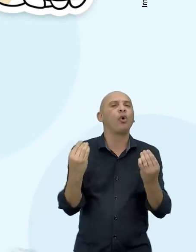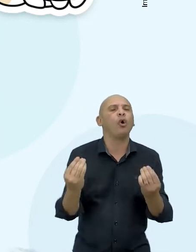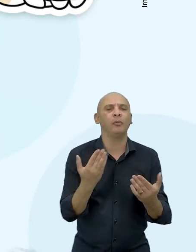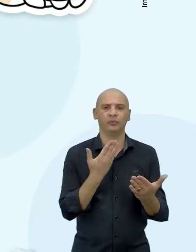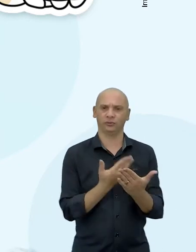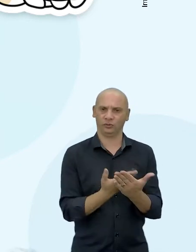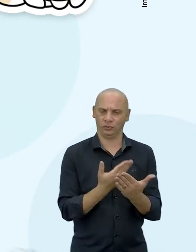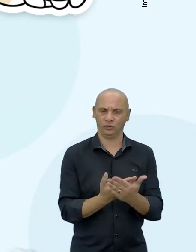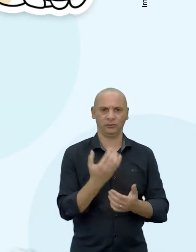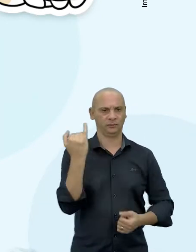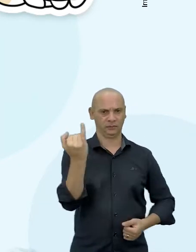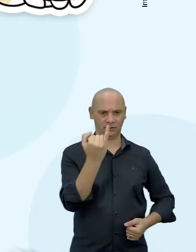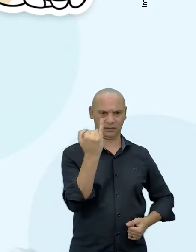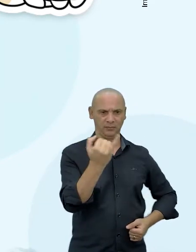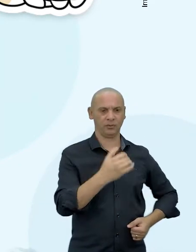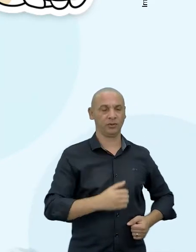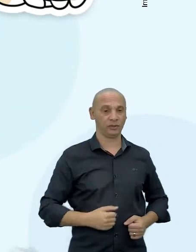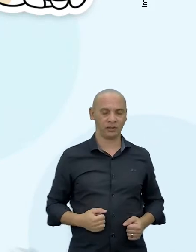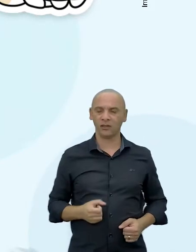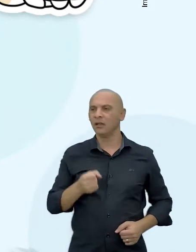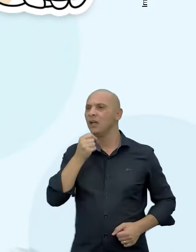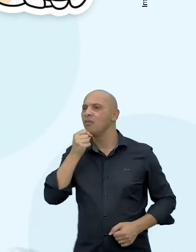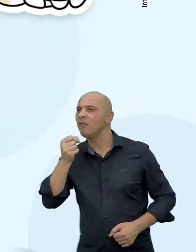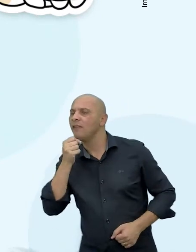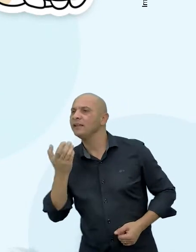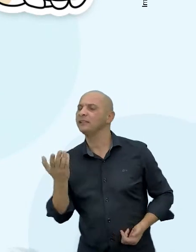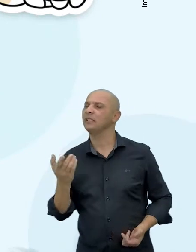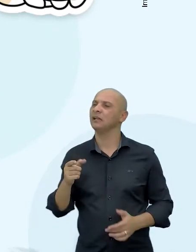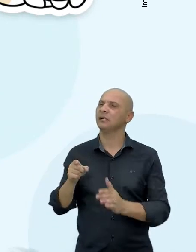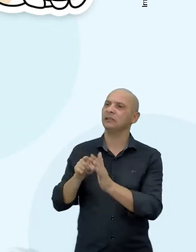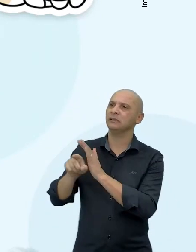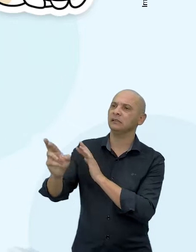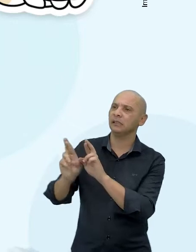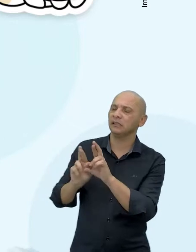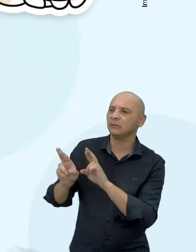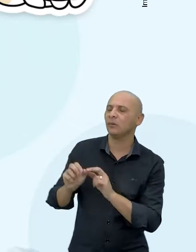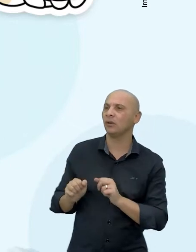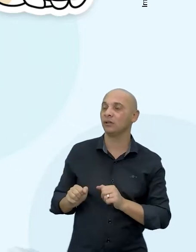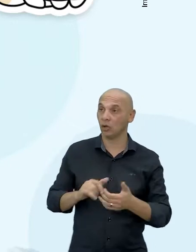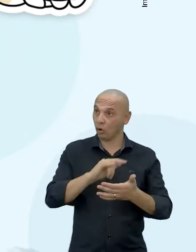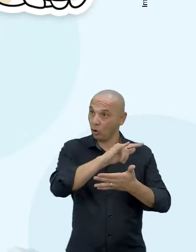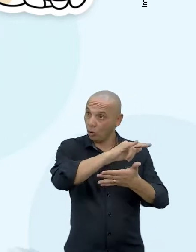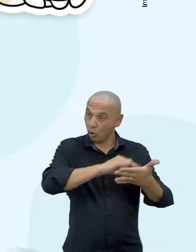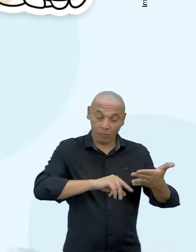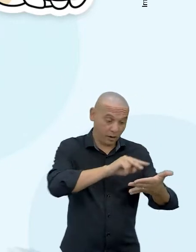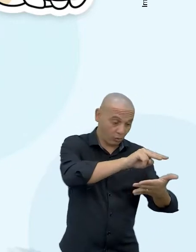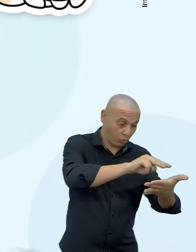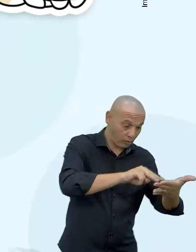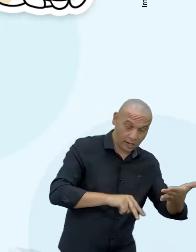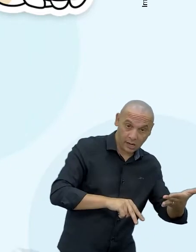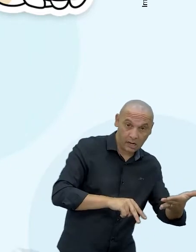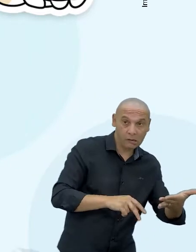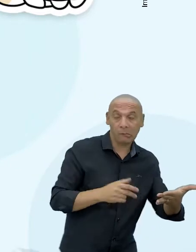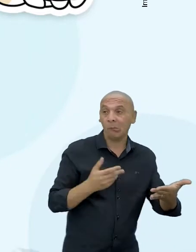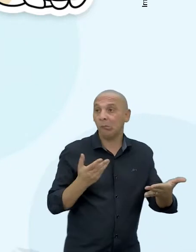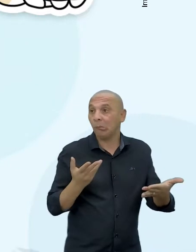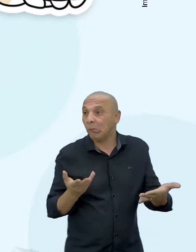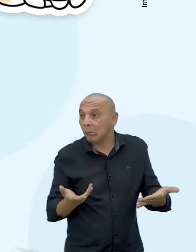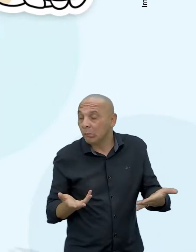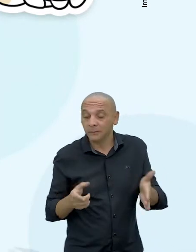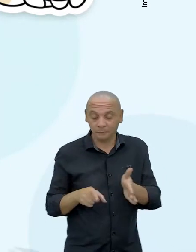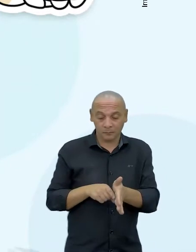aqui, o que você está estudando, como você vai fazer esse estudo, que é você vai querer fazer entrevista